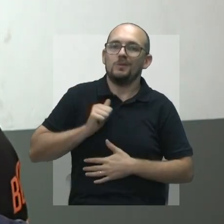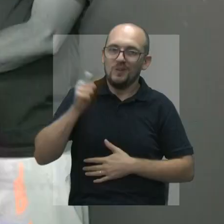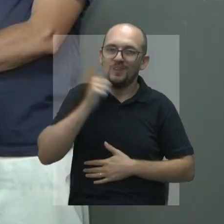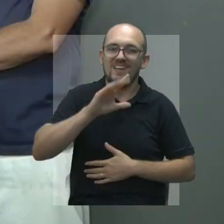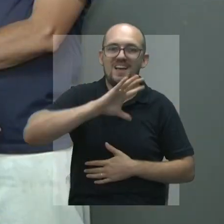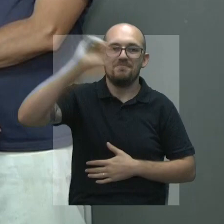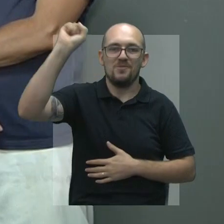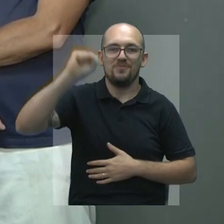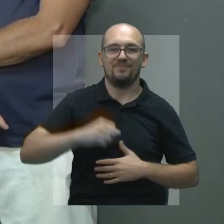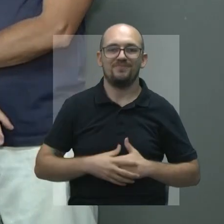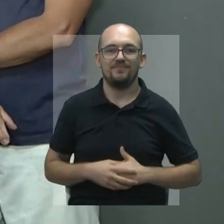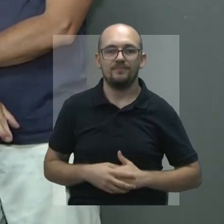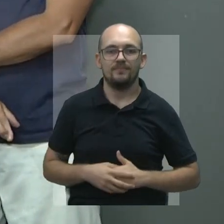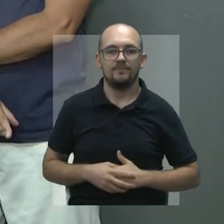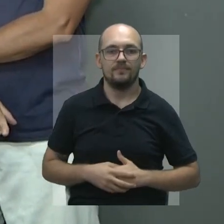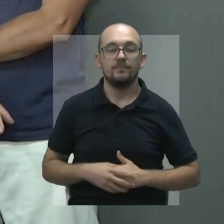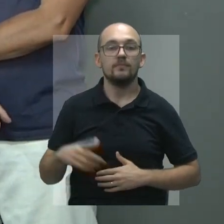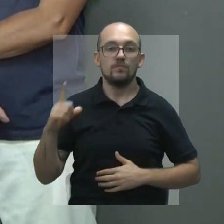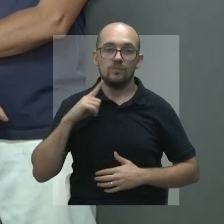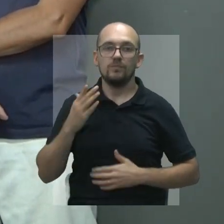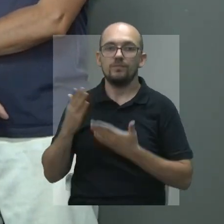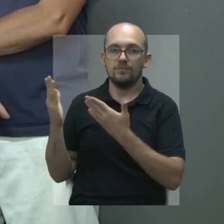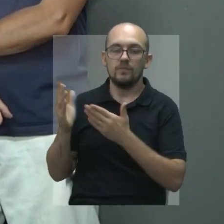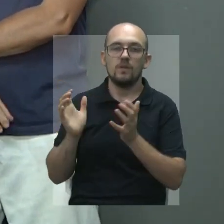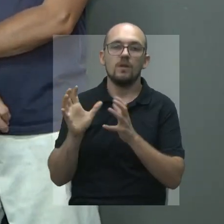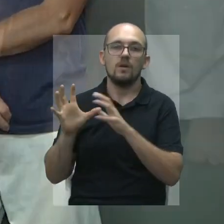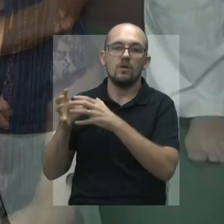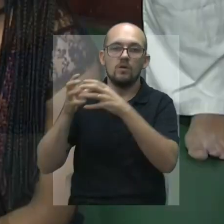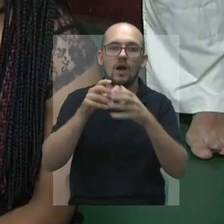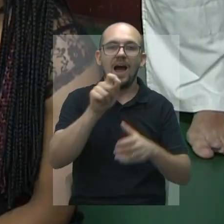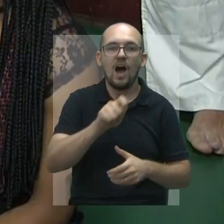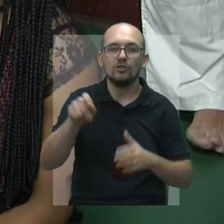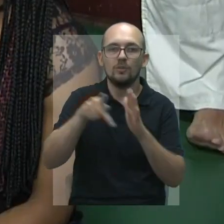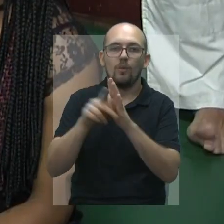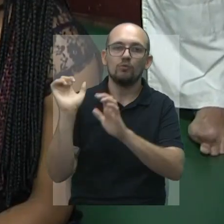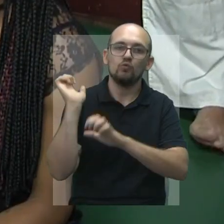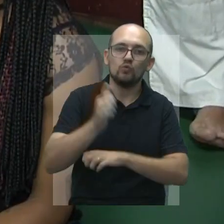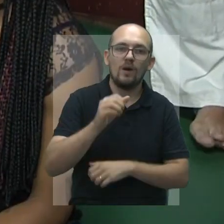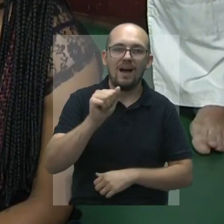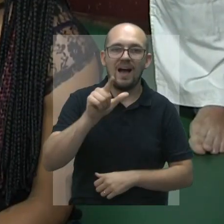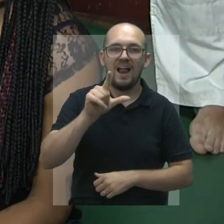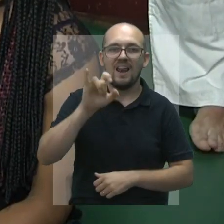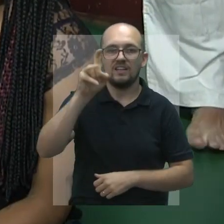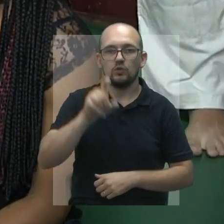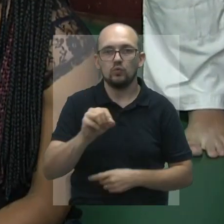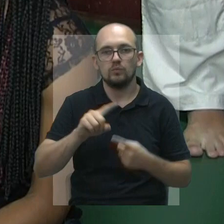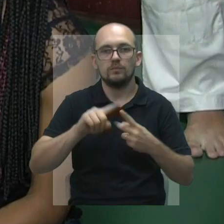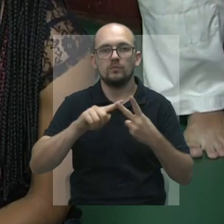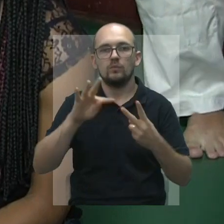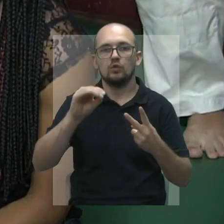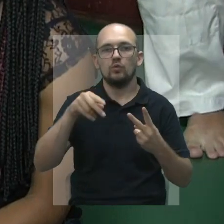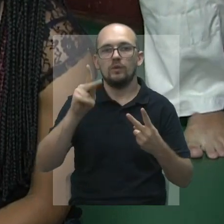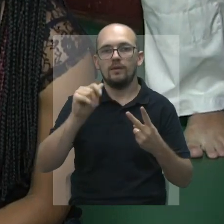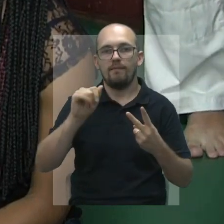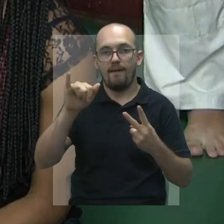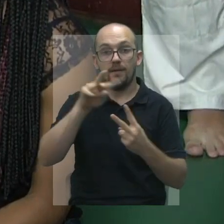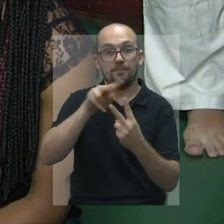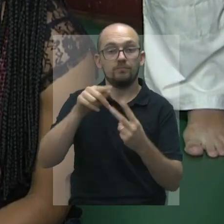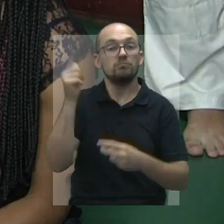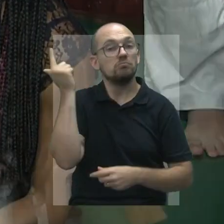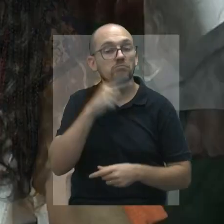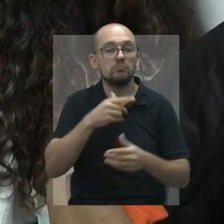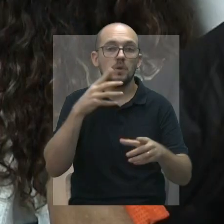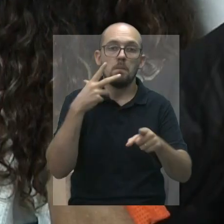campeão. Representada pela Associação de Judô Aleixo e a Associação Tokai, a equipe de judocas jauenses conquistou